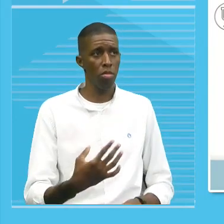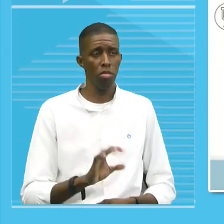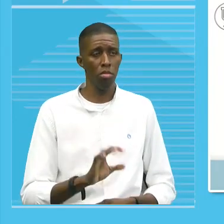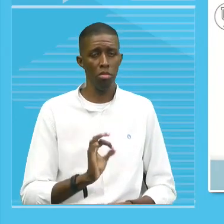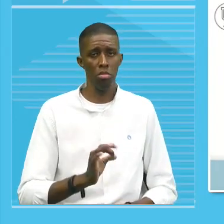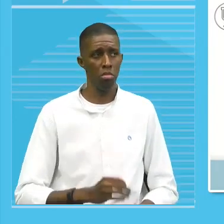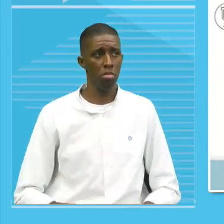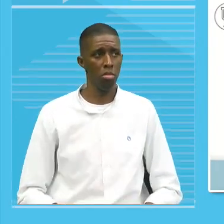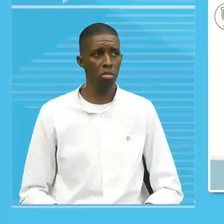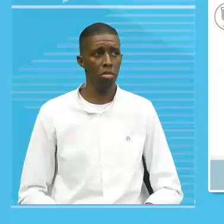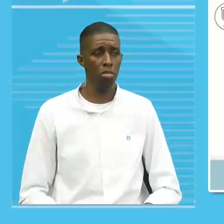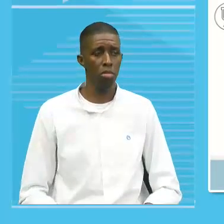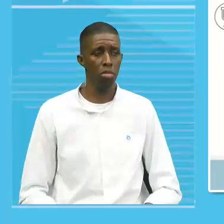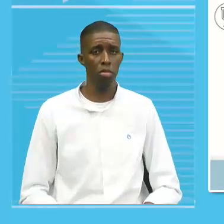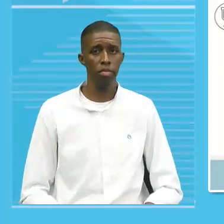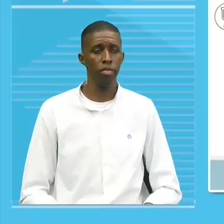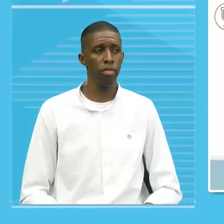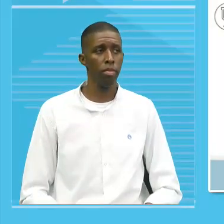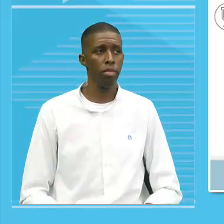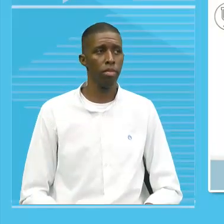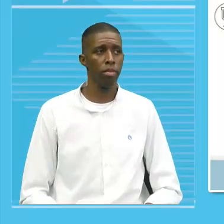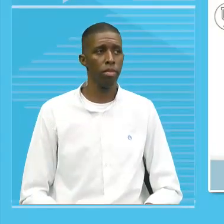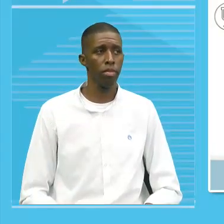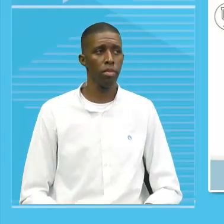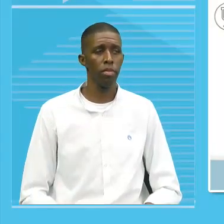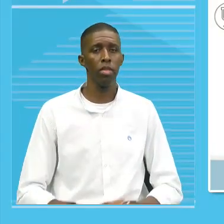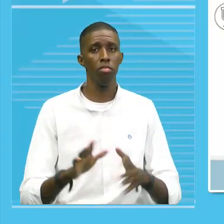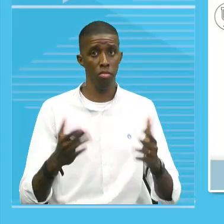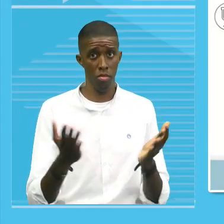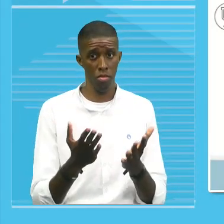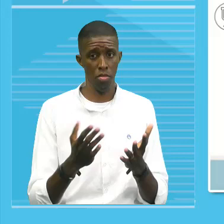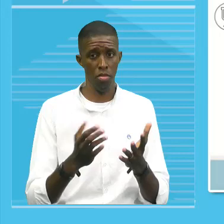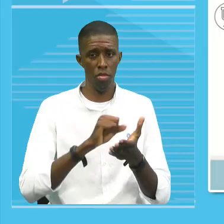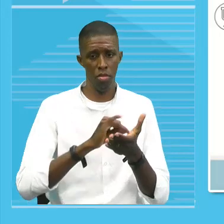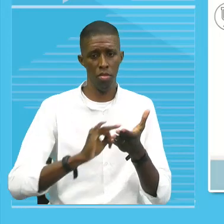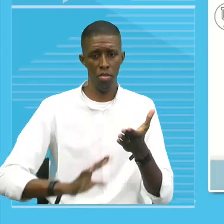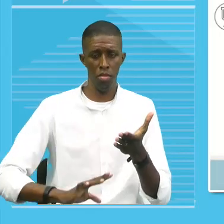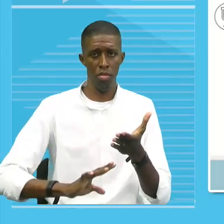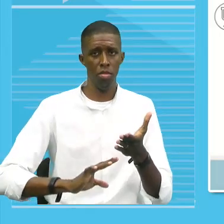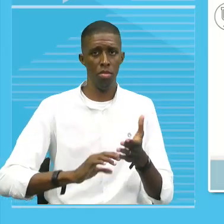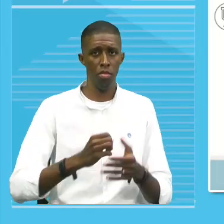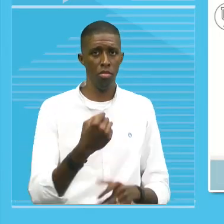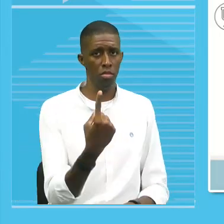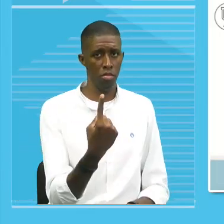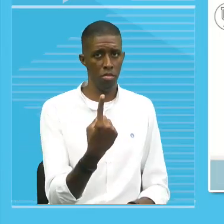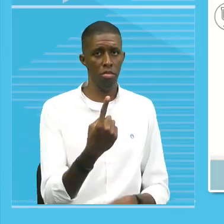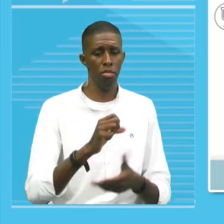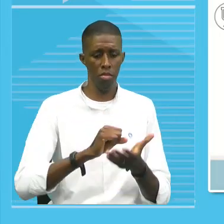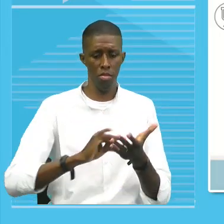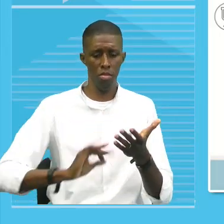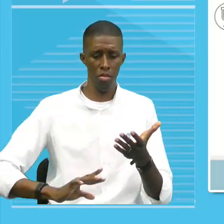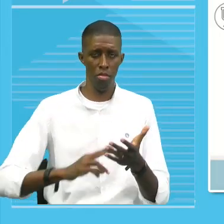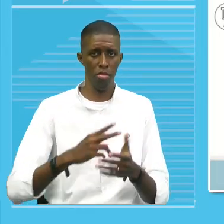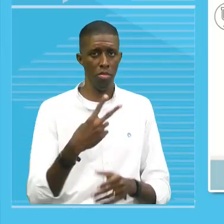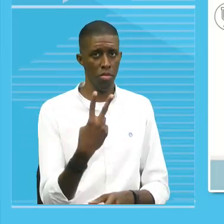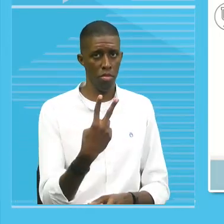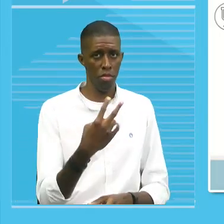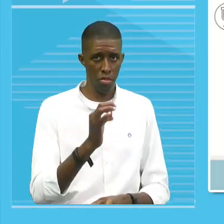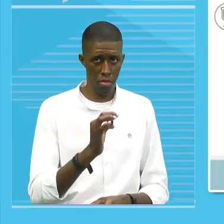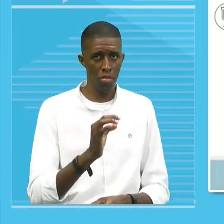pronto vamos focar aqui na questão 1 e 2 tá Eu repito para vocês